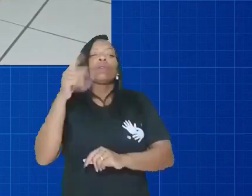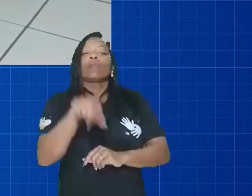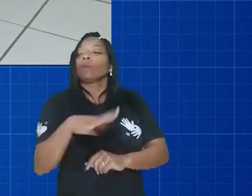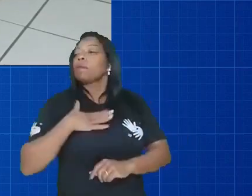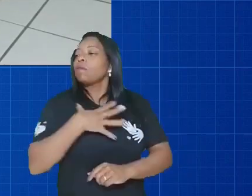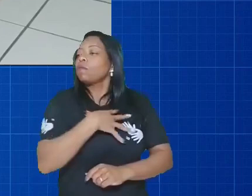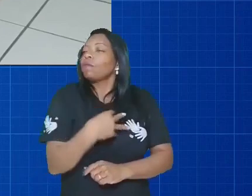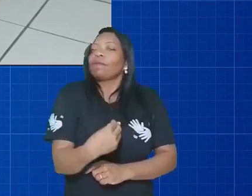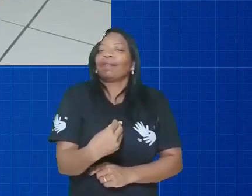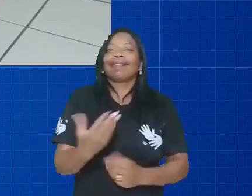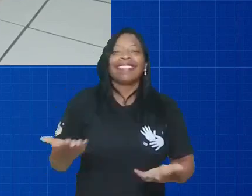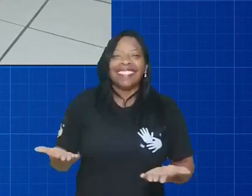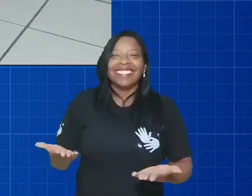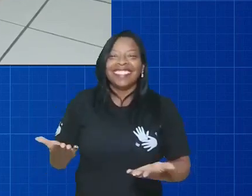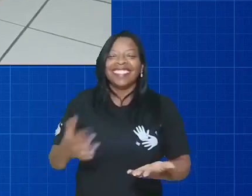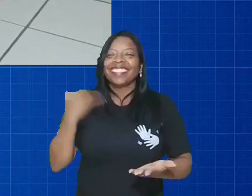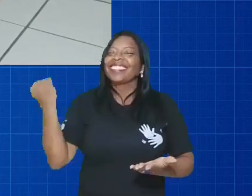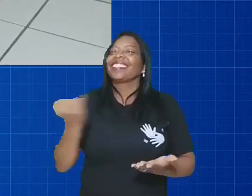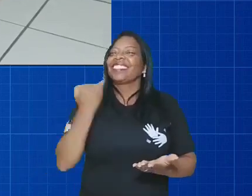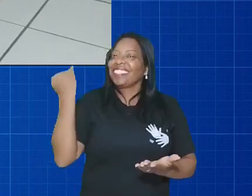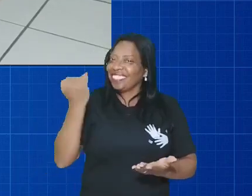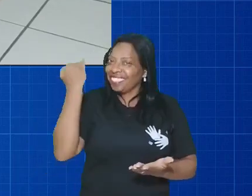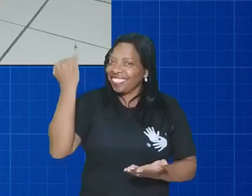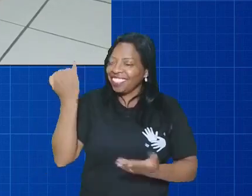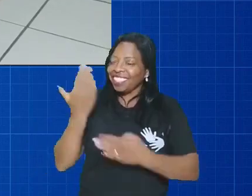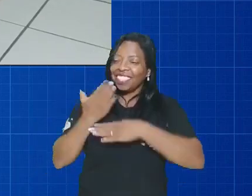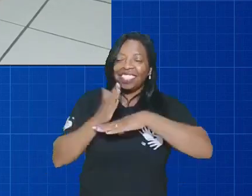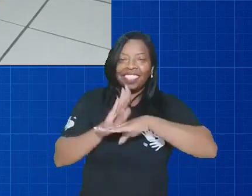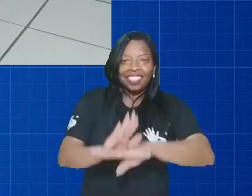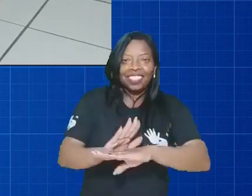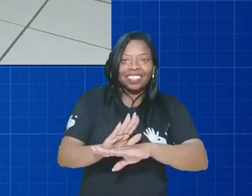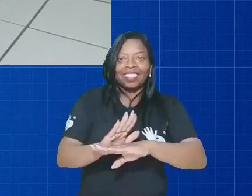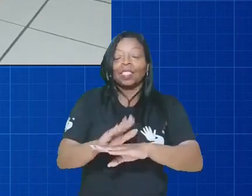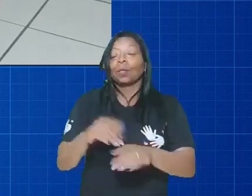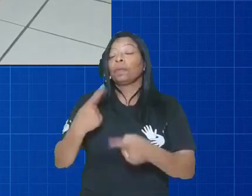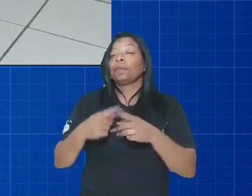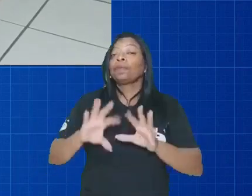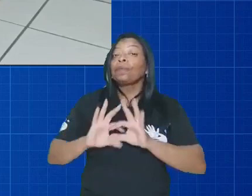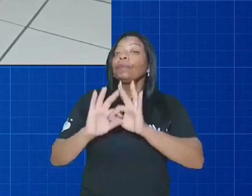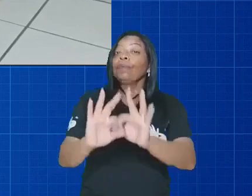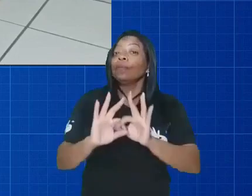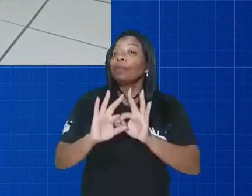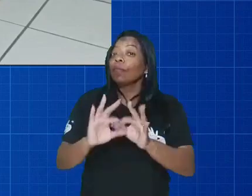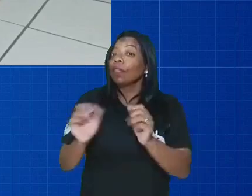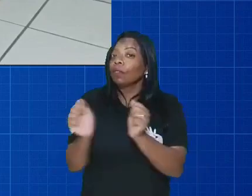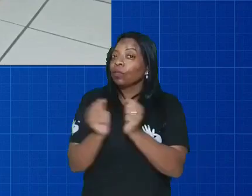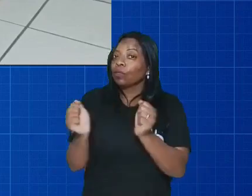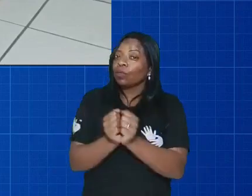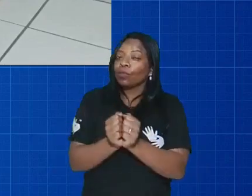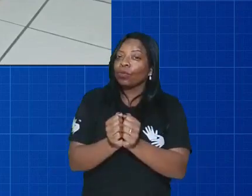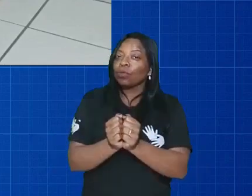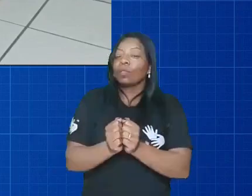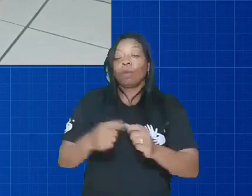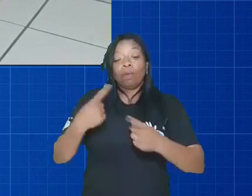tudo isso é muito válido, né, de estar nessa parceria, de fazer parte. Então, a escola, ela precisa